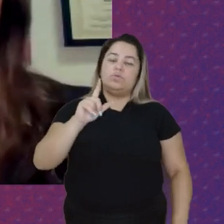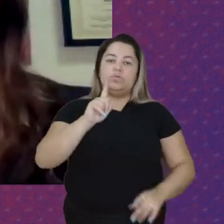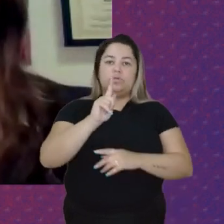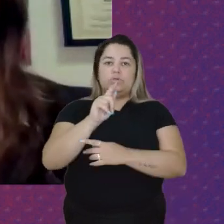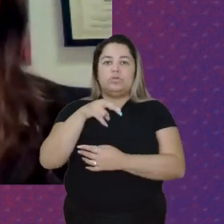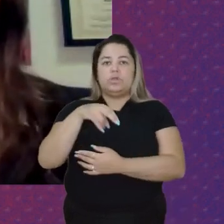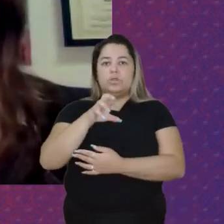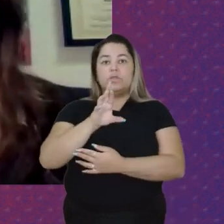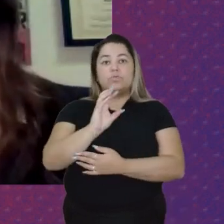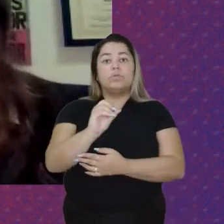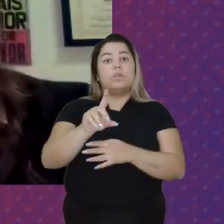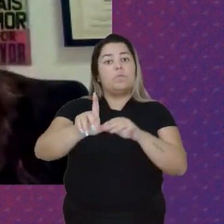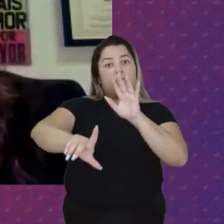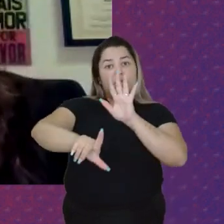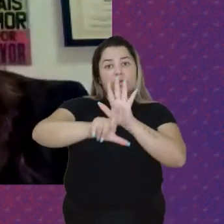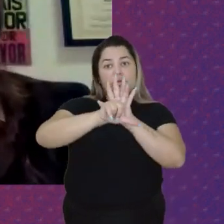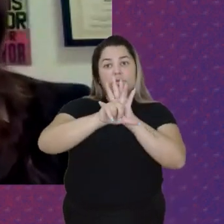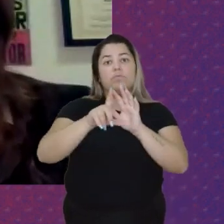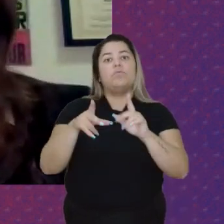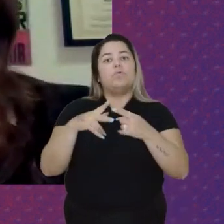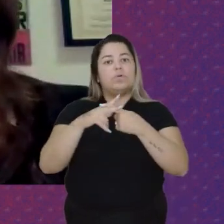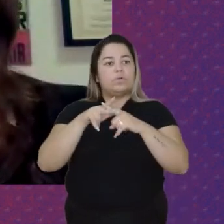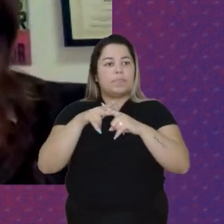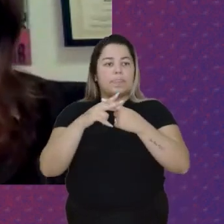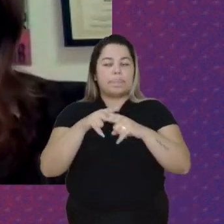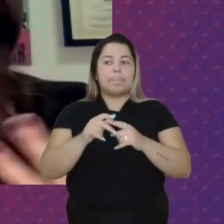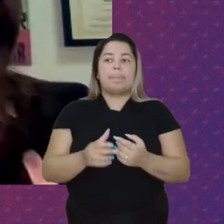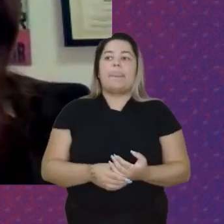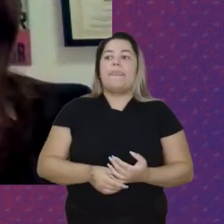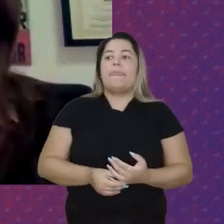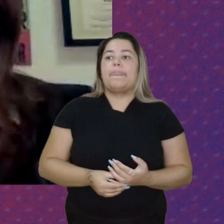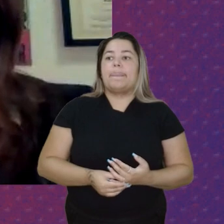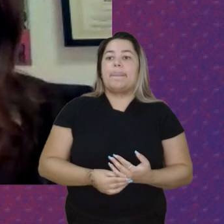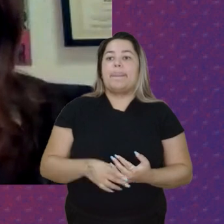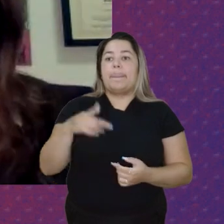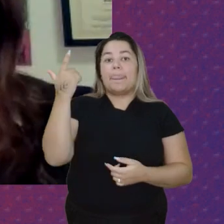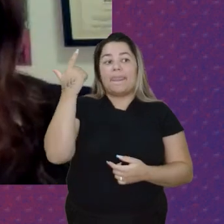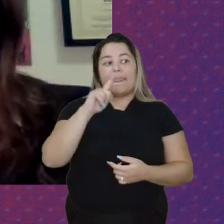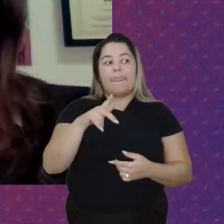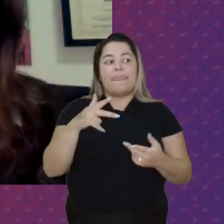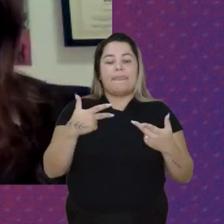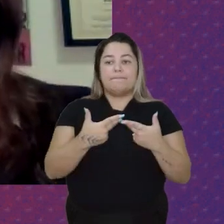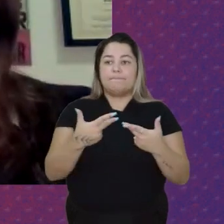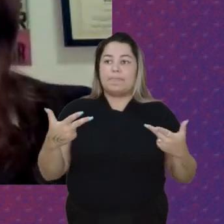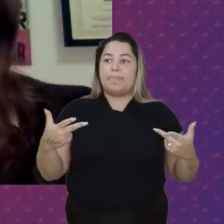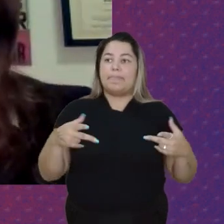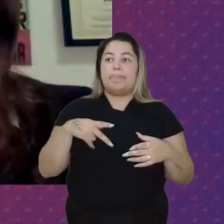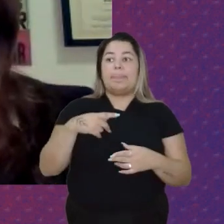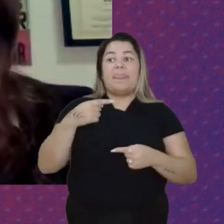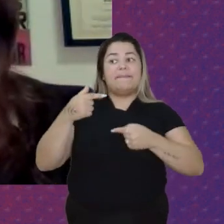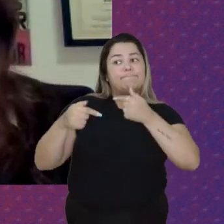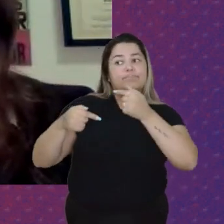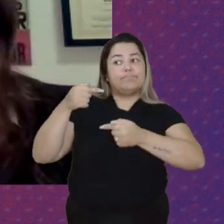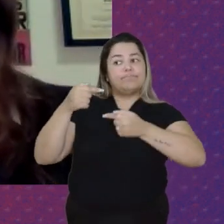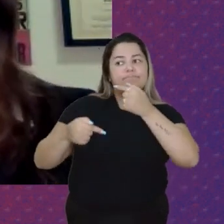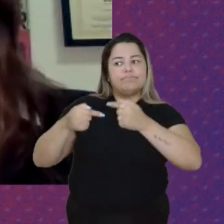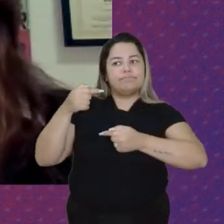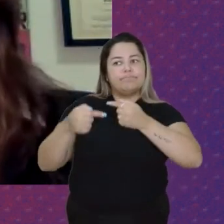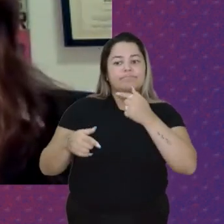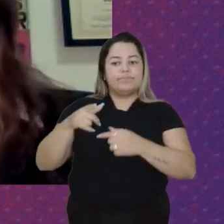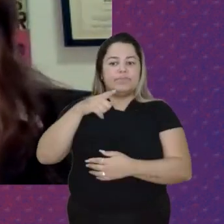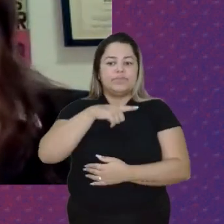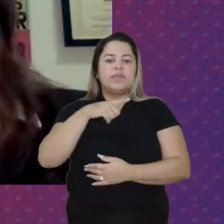lei, mas que foi corrigido por jurisprudência. Outra coisa, outra política afirmativa que a gente tem no país